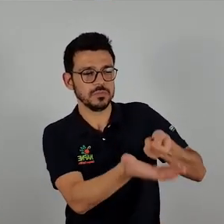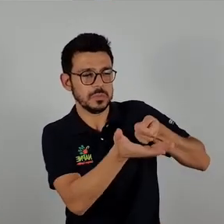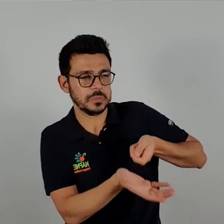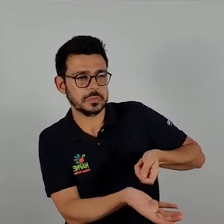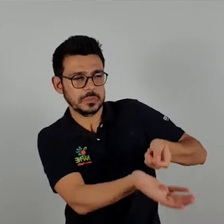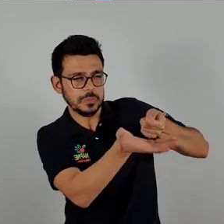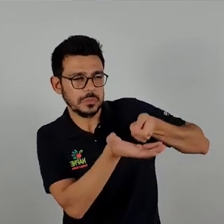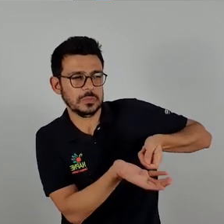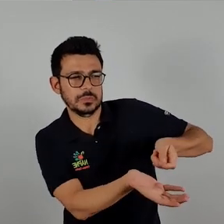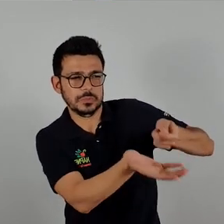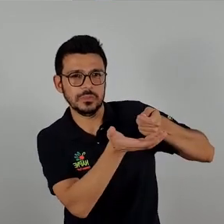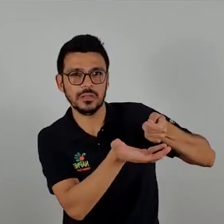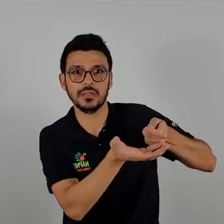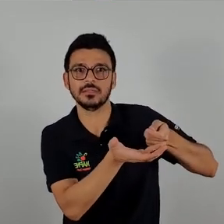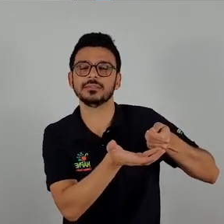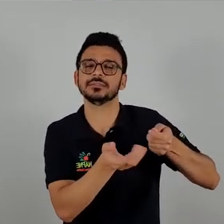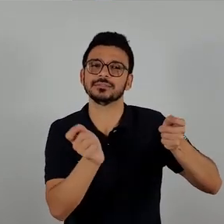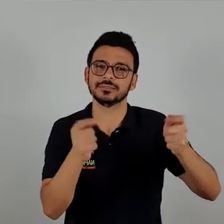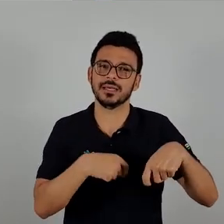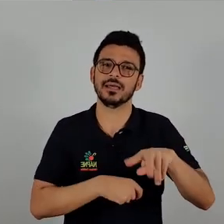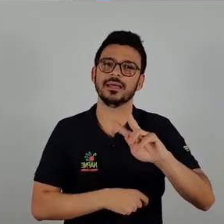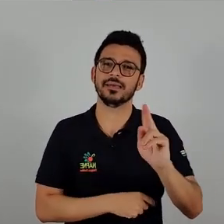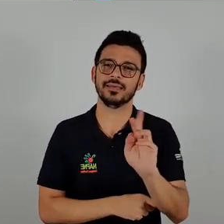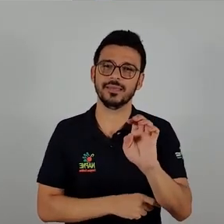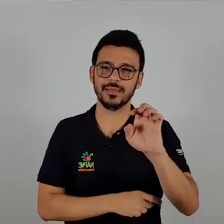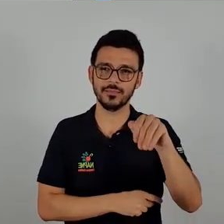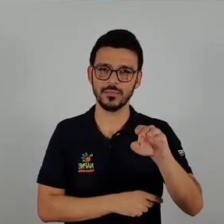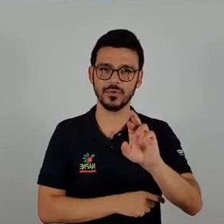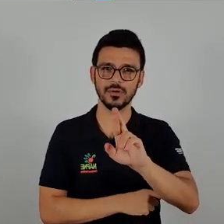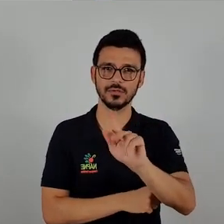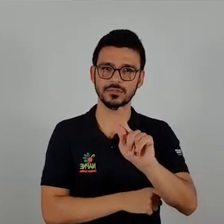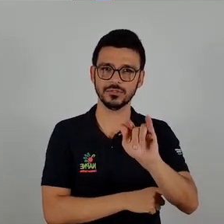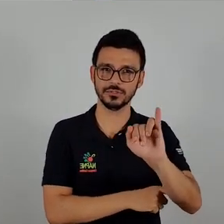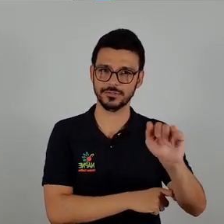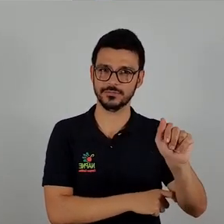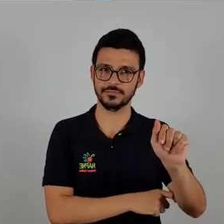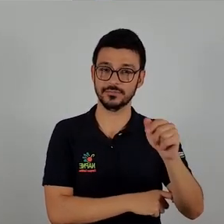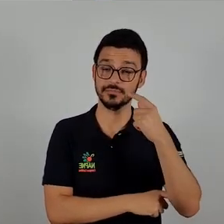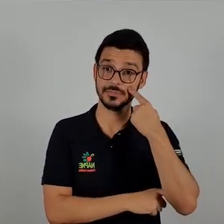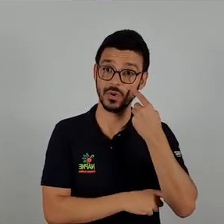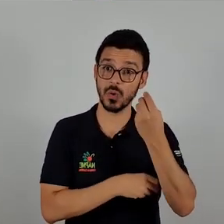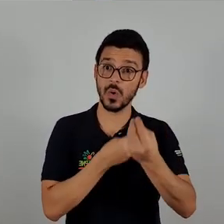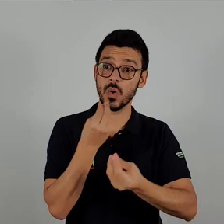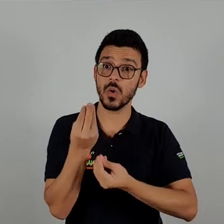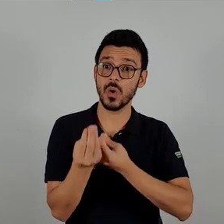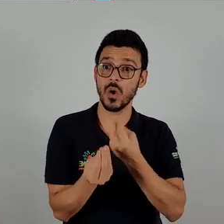que ela faz com o sangue. Aumente, diminua, estanca, produza.